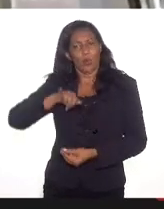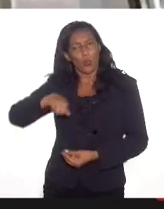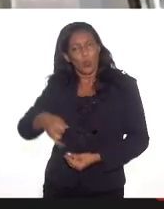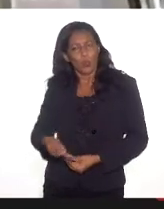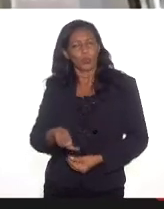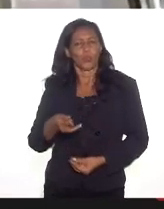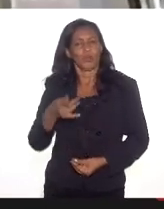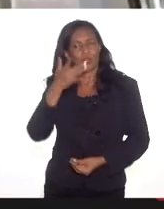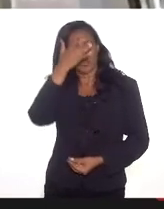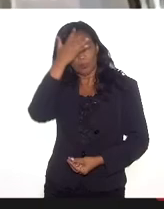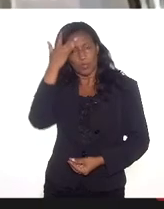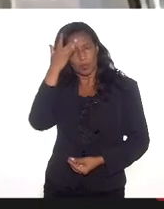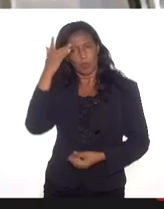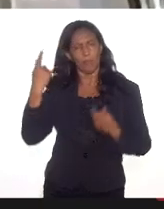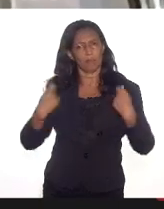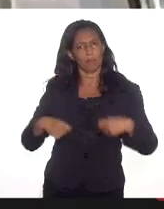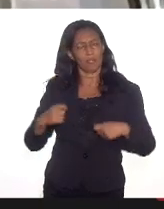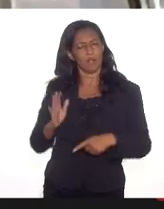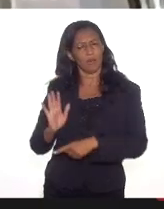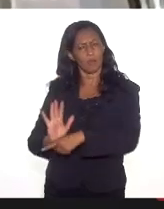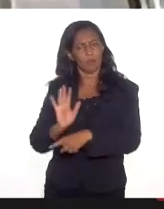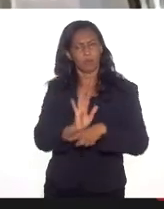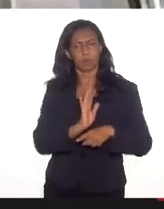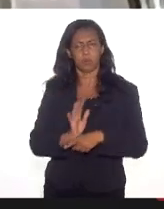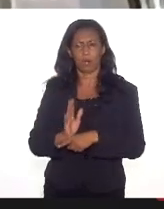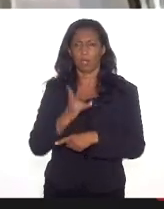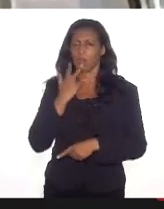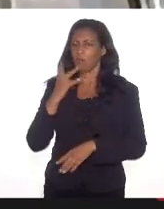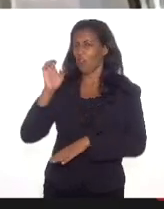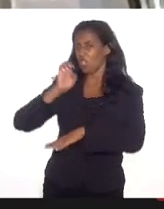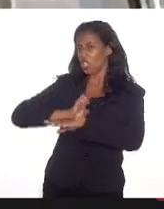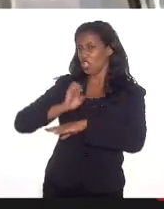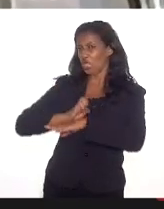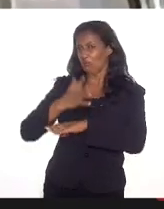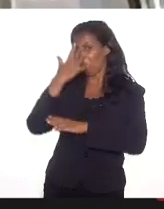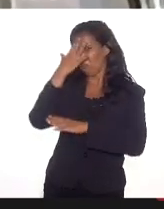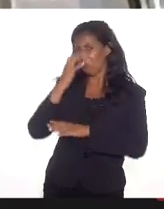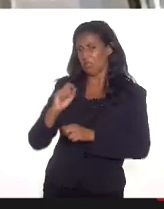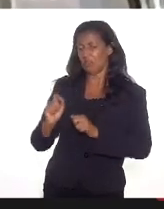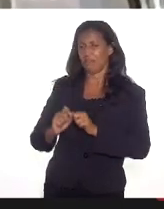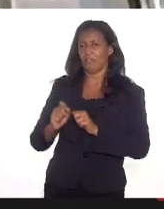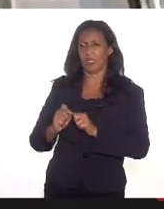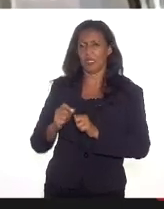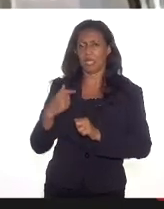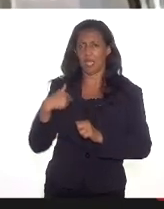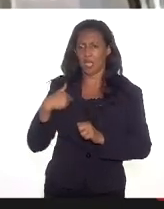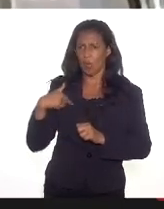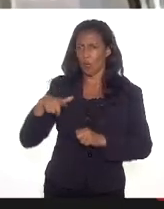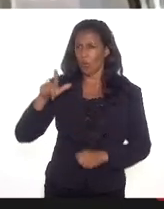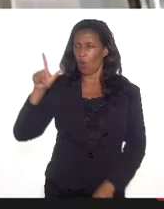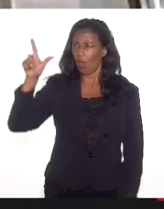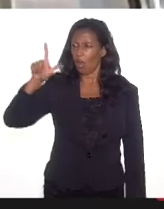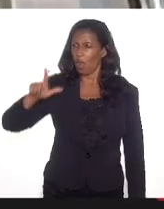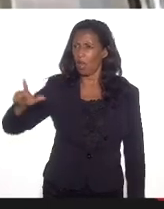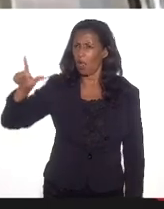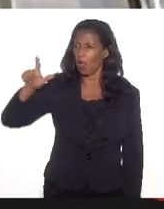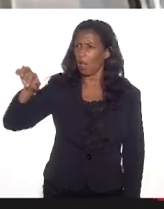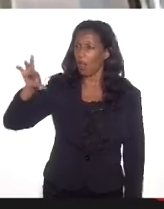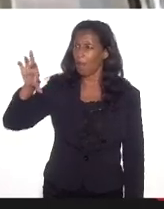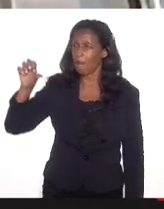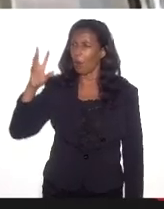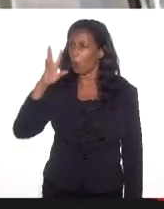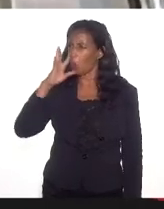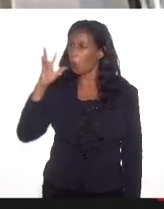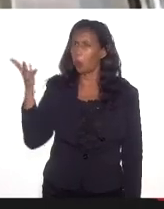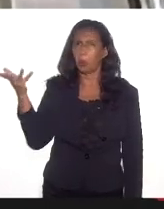é necessária ser feita e não me digam que o Estado do Rio não sabe fazer isso porque eu ando pelo Leblon e vejo como é bonito